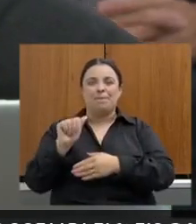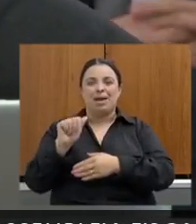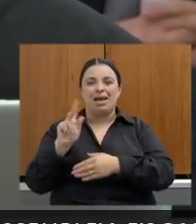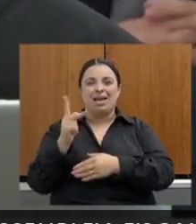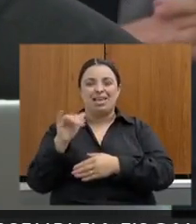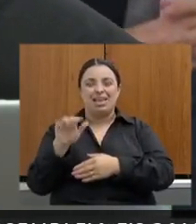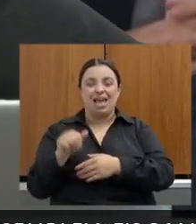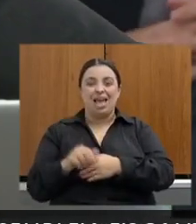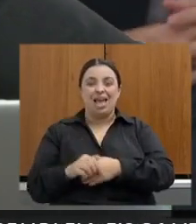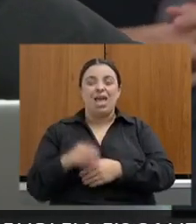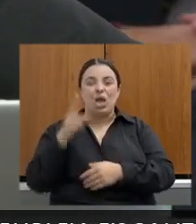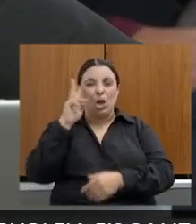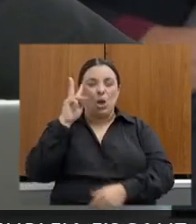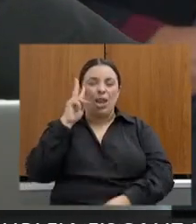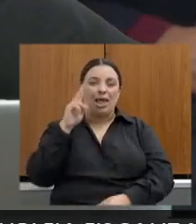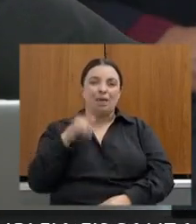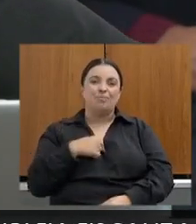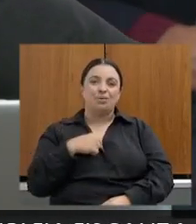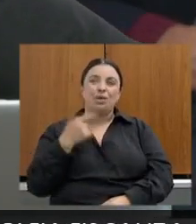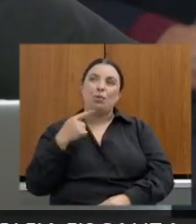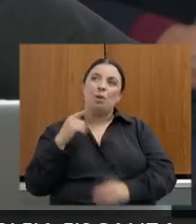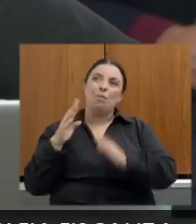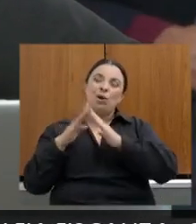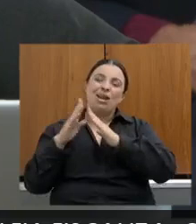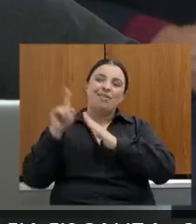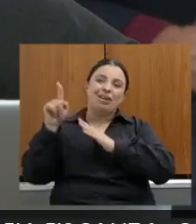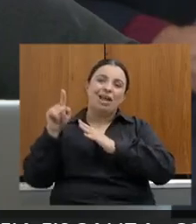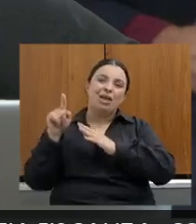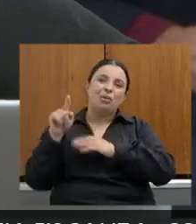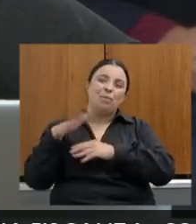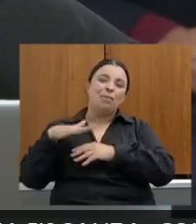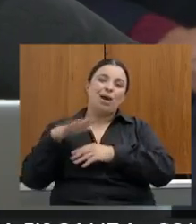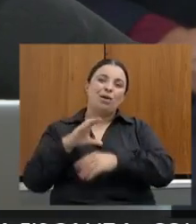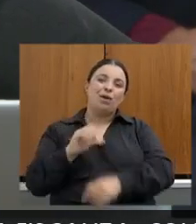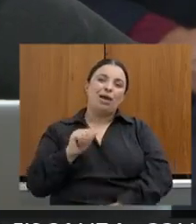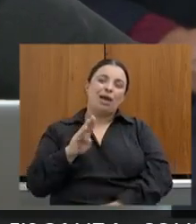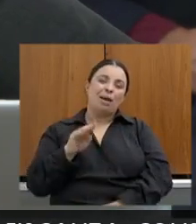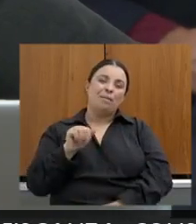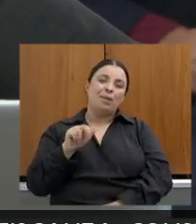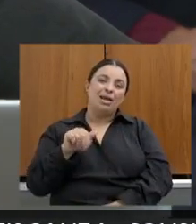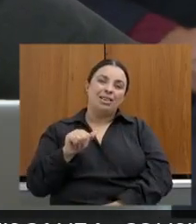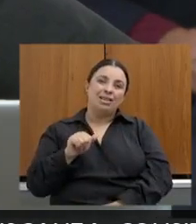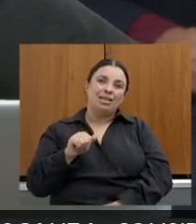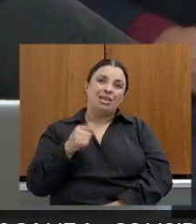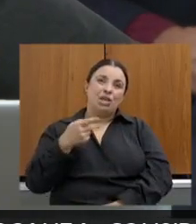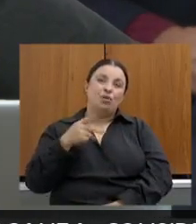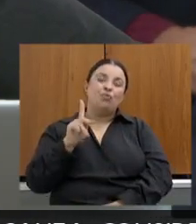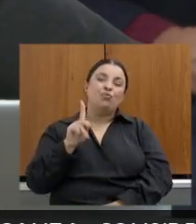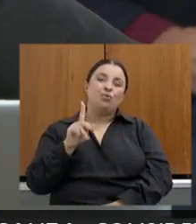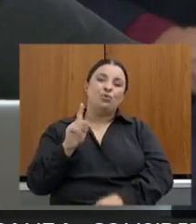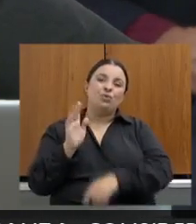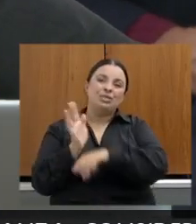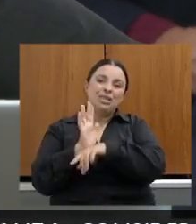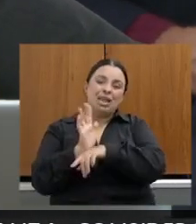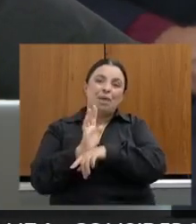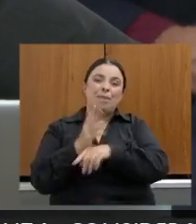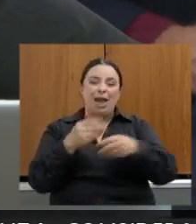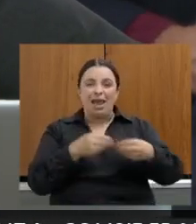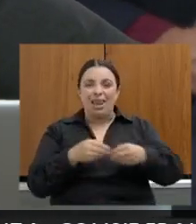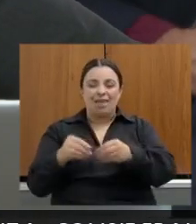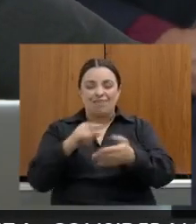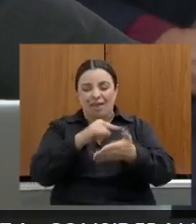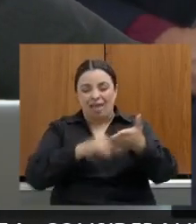certidão Nascimento eu morava na cabana do Pai Tomás a Quina região aí acho que não tinha o que ele deixar esse aqui registrado na carteira identidade